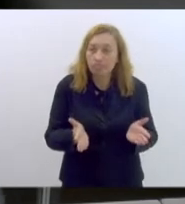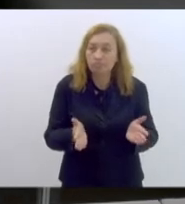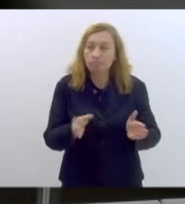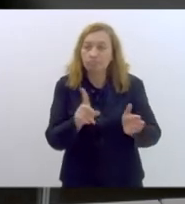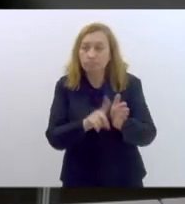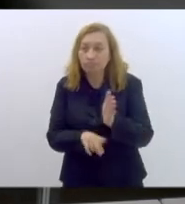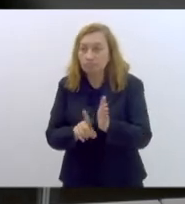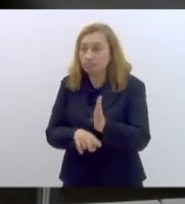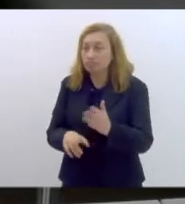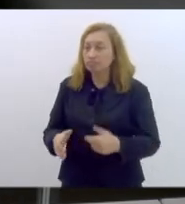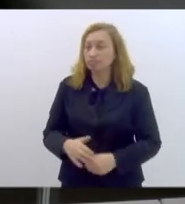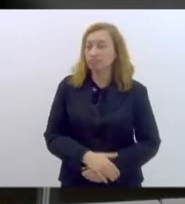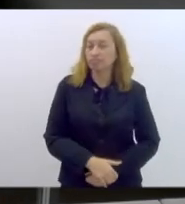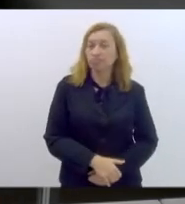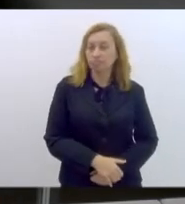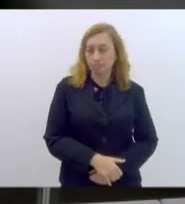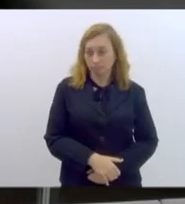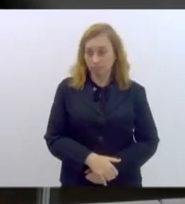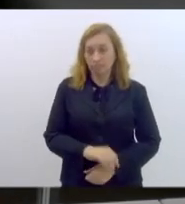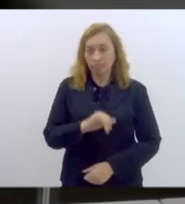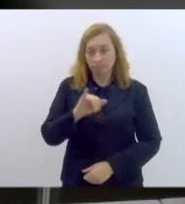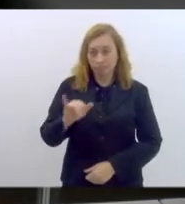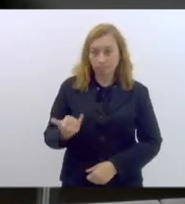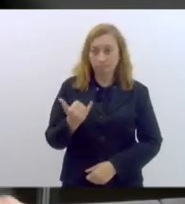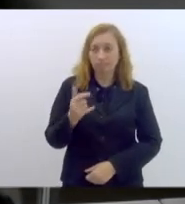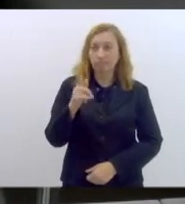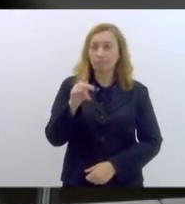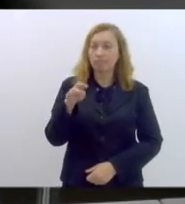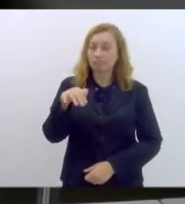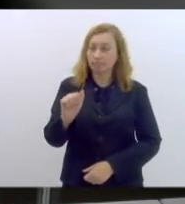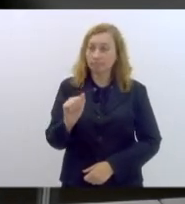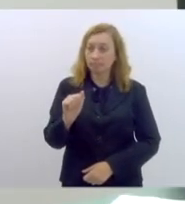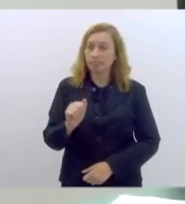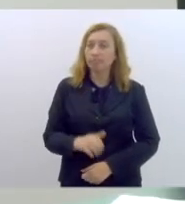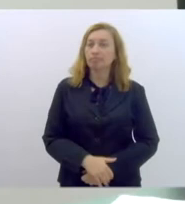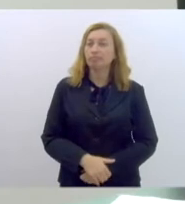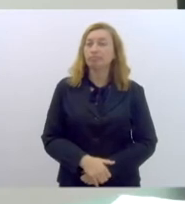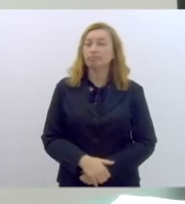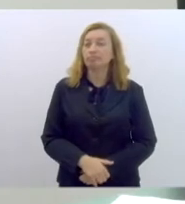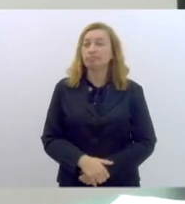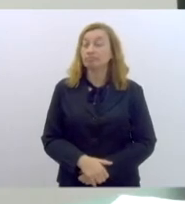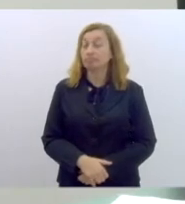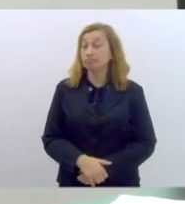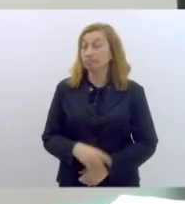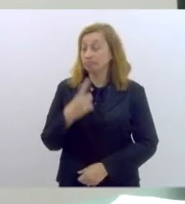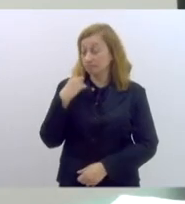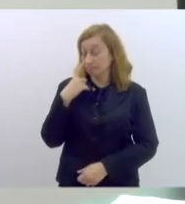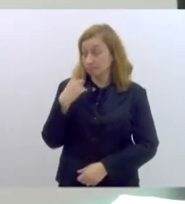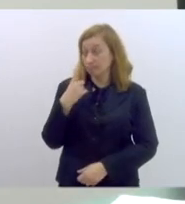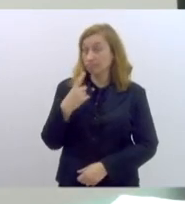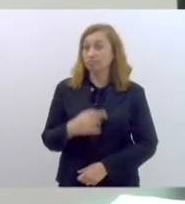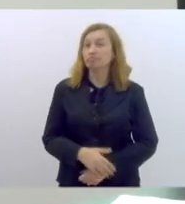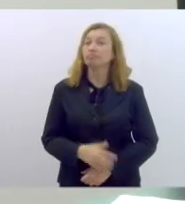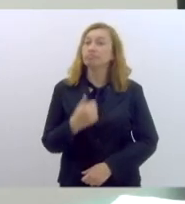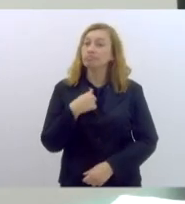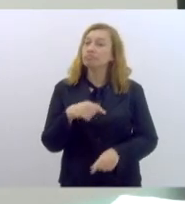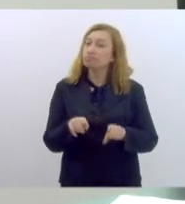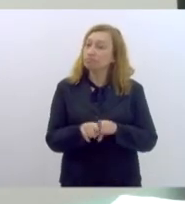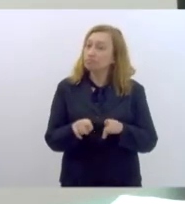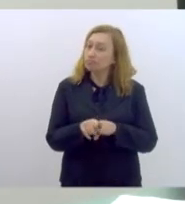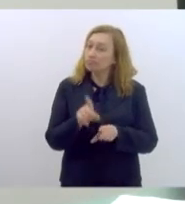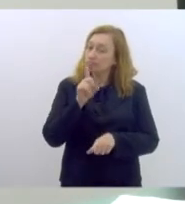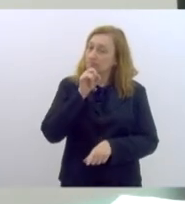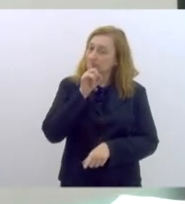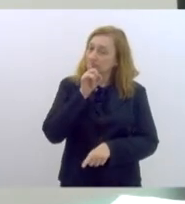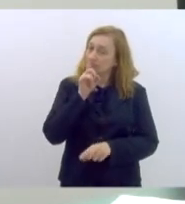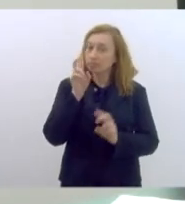baixando. Aproveitar, Gabriela. Olha só, eu também fiquei calado